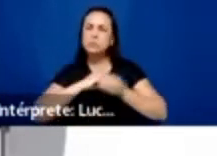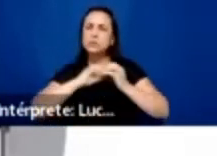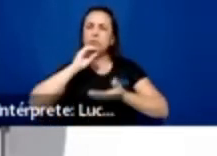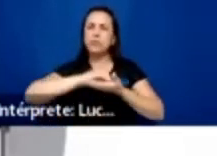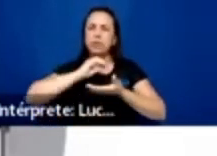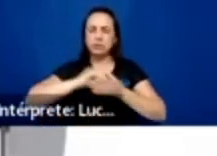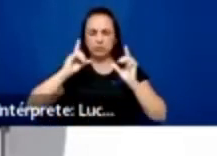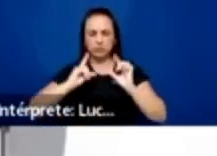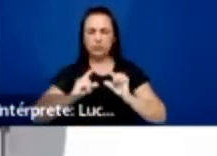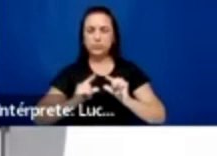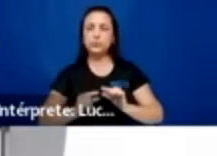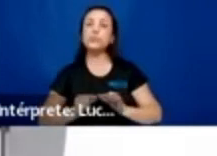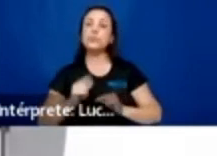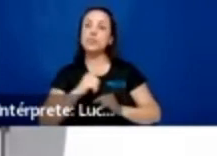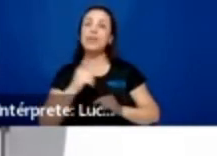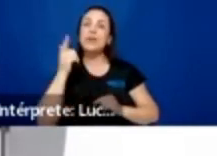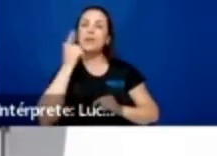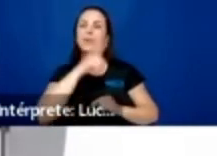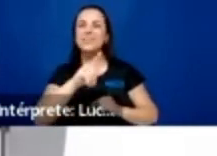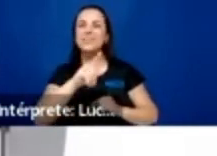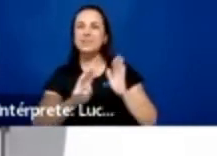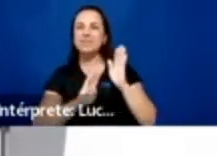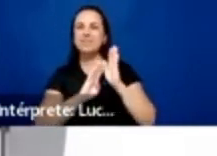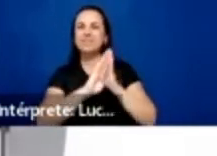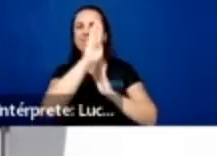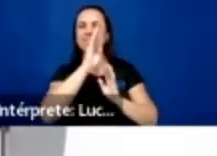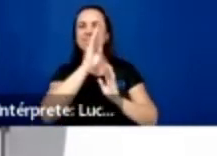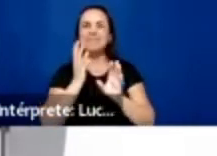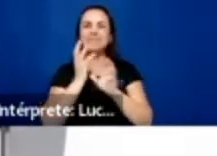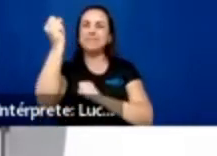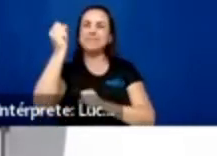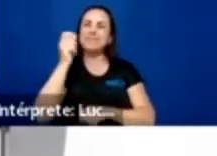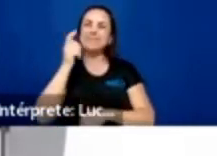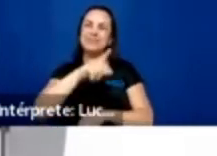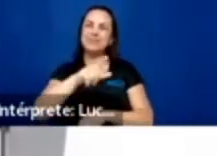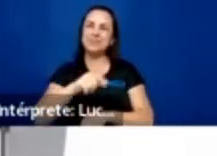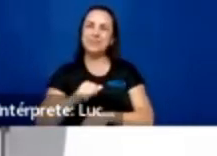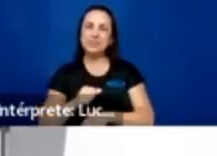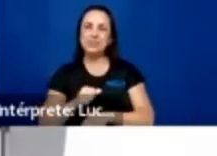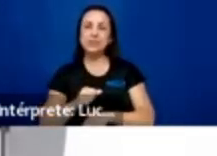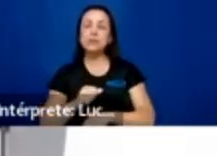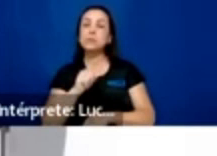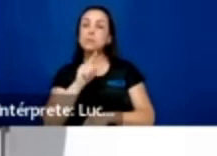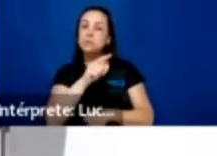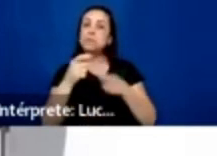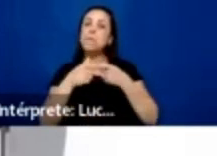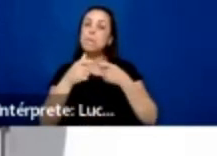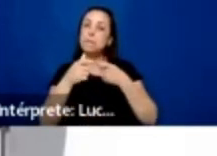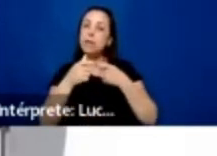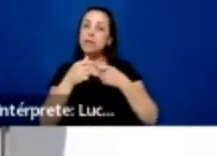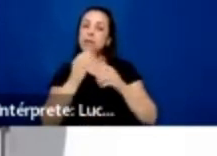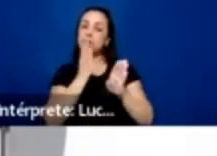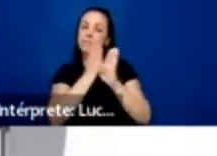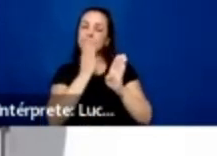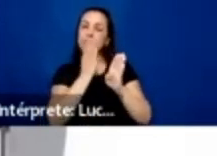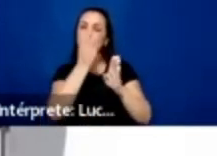esse prêmio Nobel. A causa primária e a prevenção do câncer. É exatamente o que o Sunak falou. Tá certo?